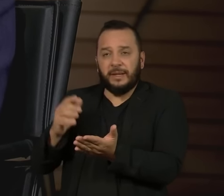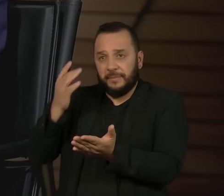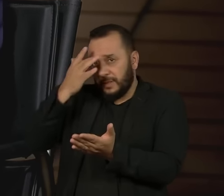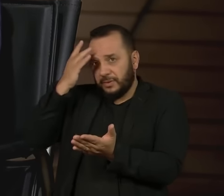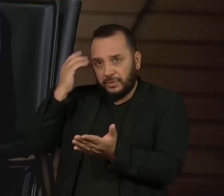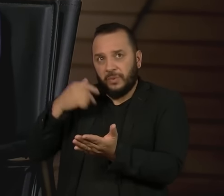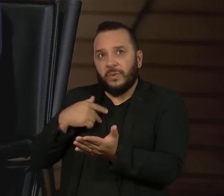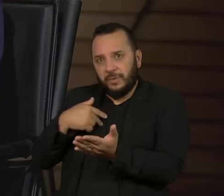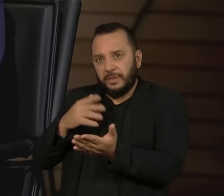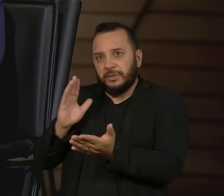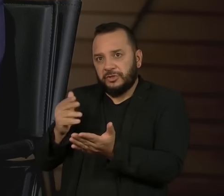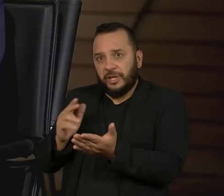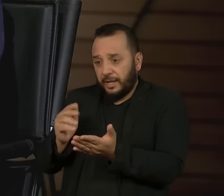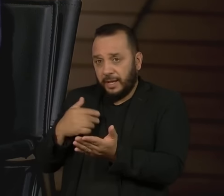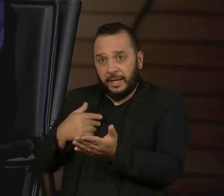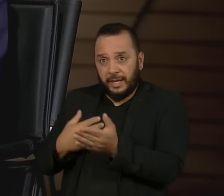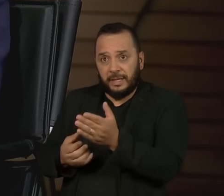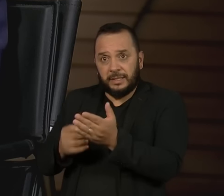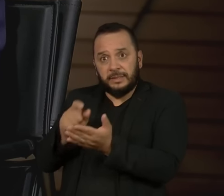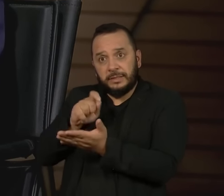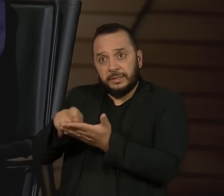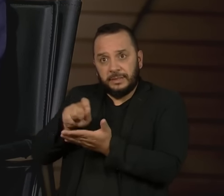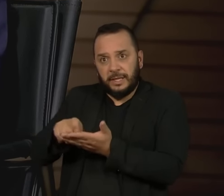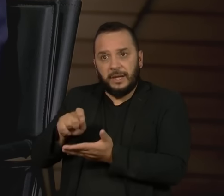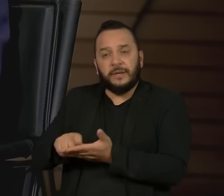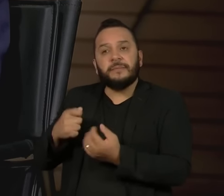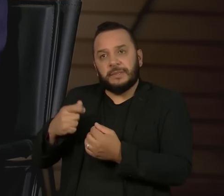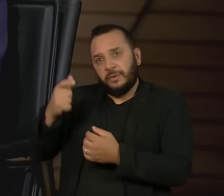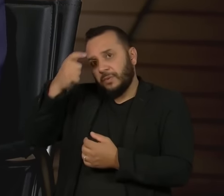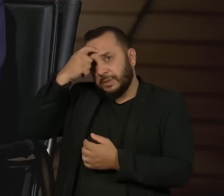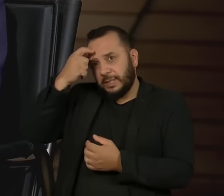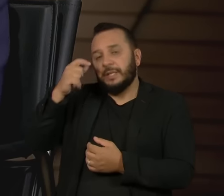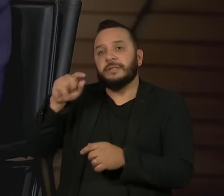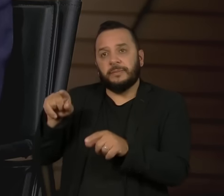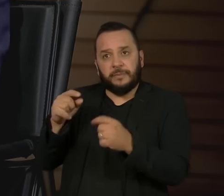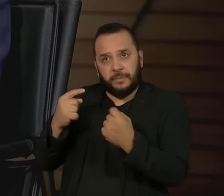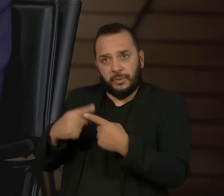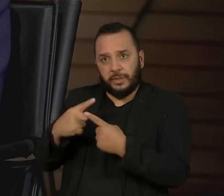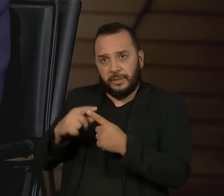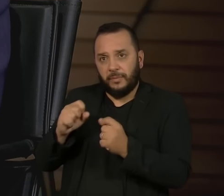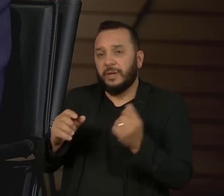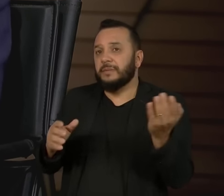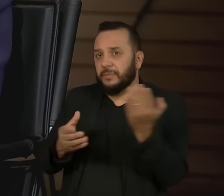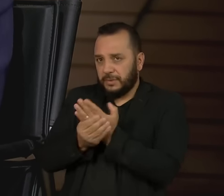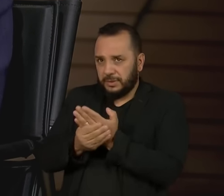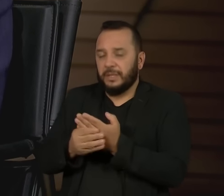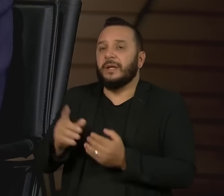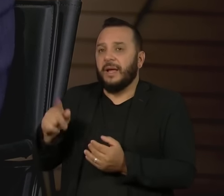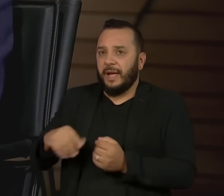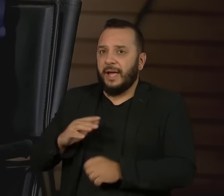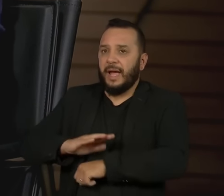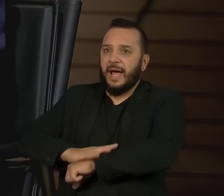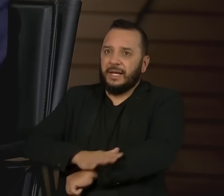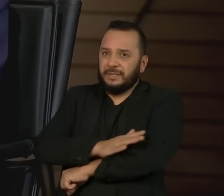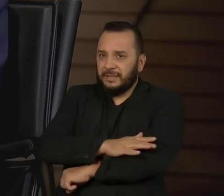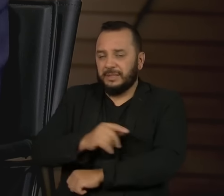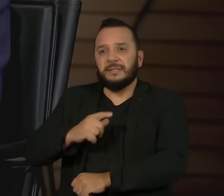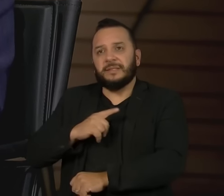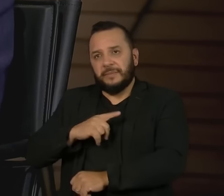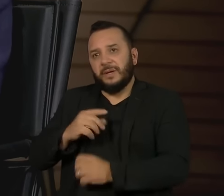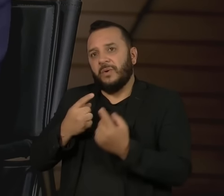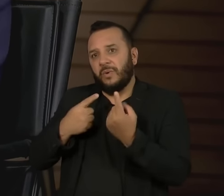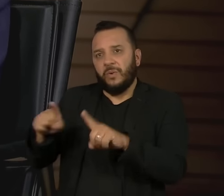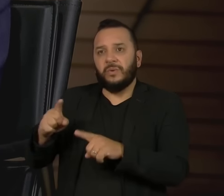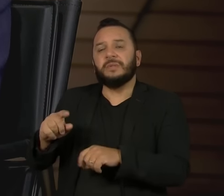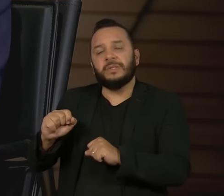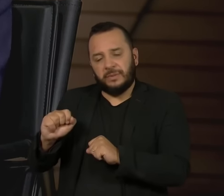consciente, porque ele pode ser processado, porque é uma obra que realmente é racista, é antissemita, tem coisas terríveis. Incita o ódio. Ensina o ódio.